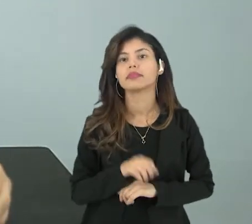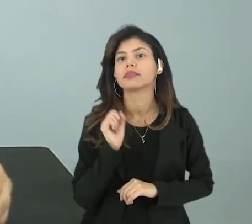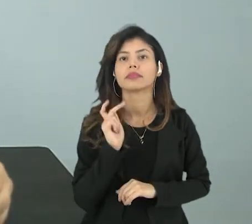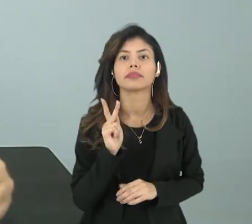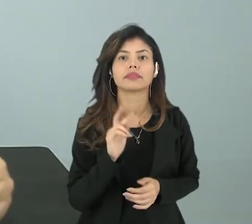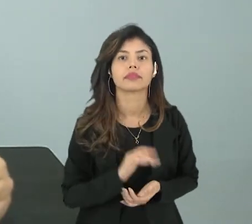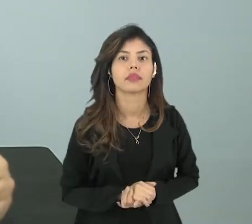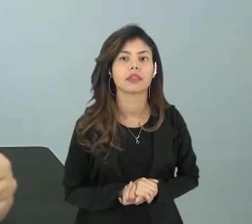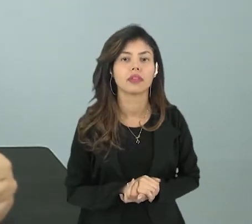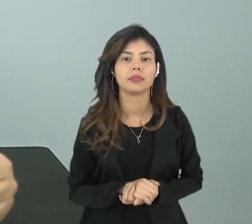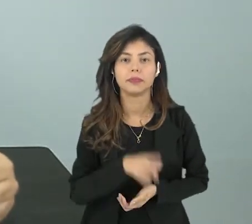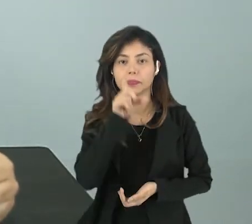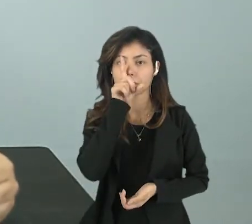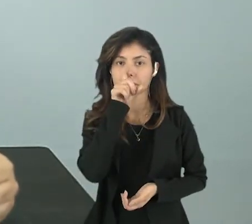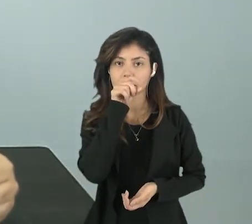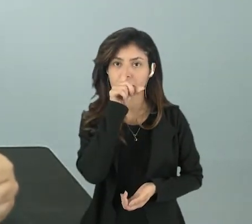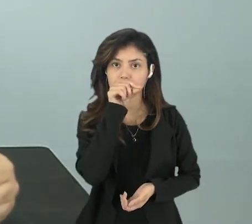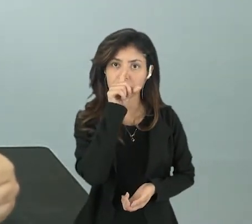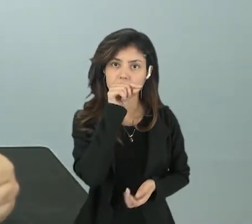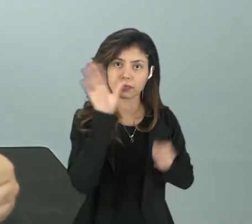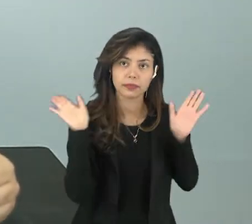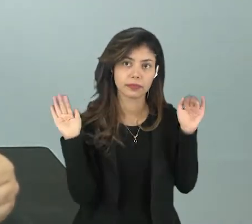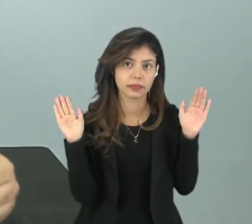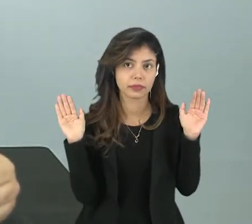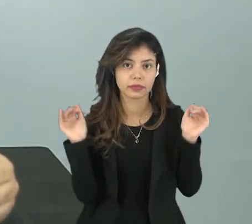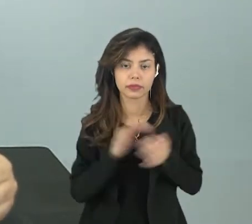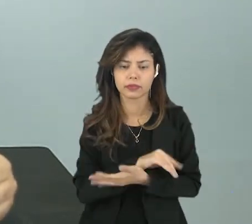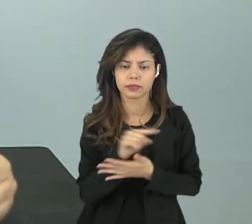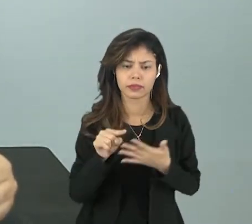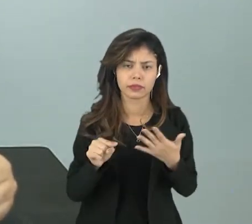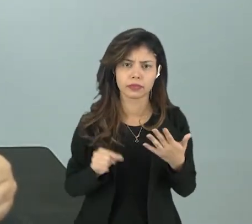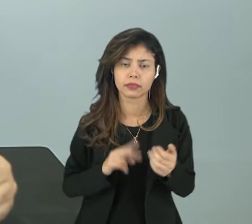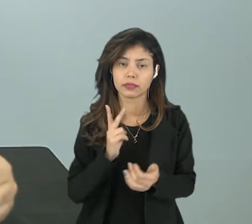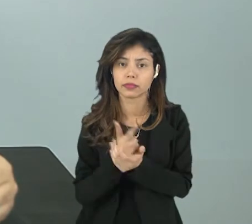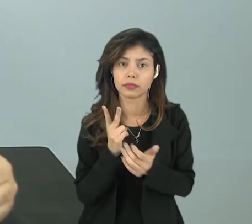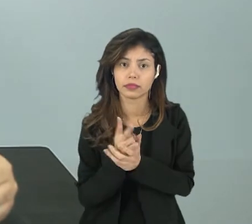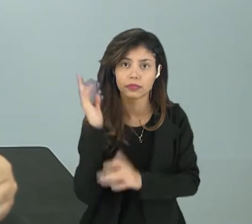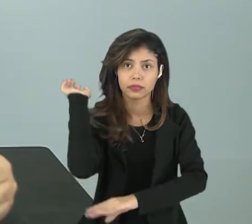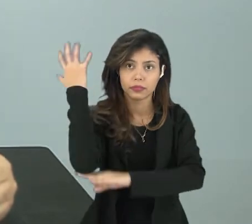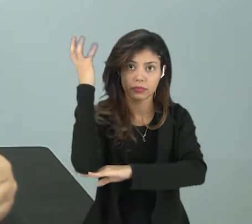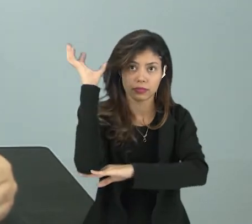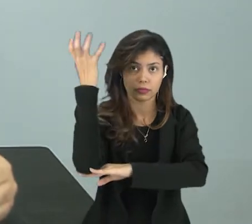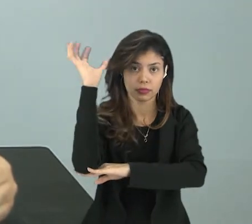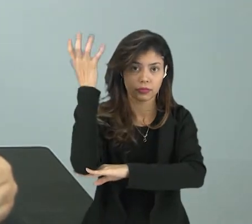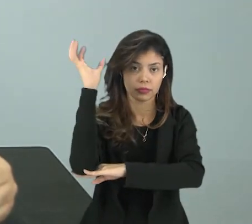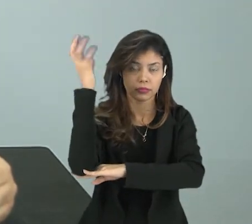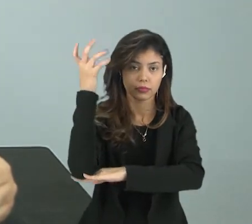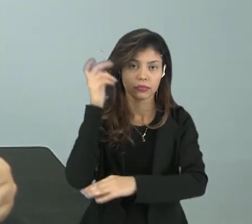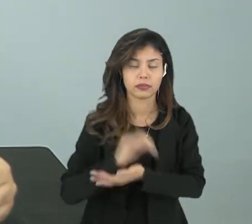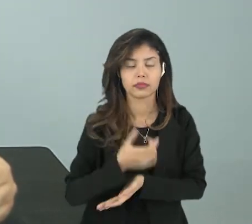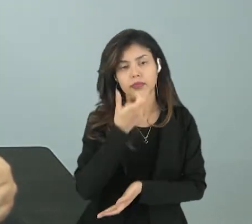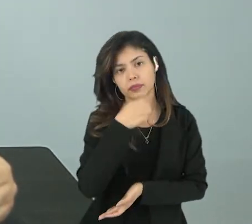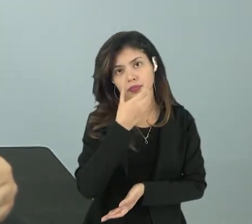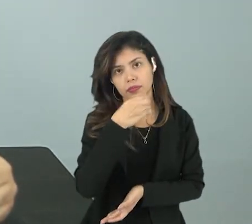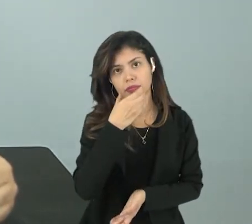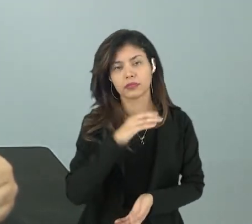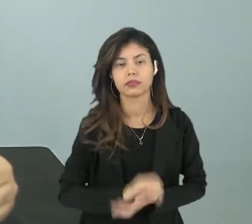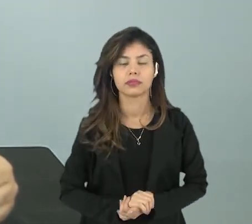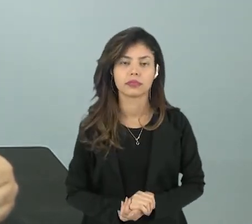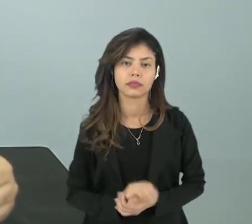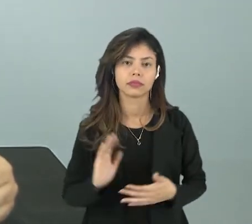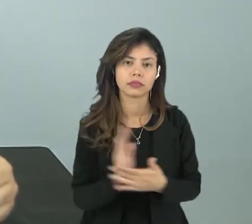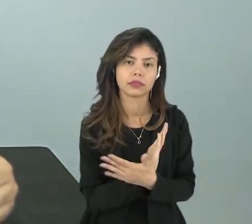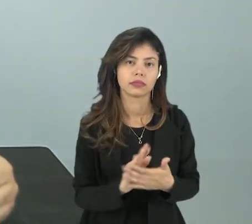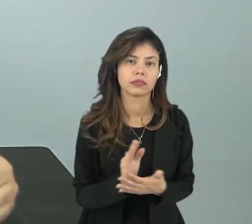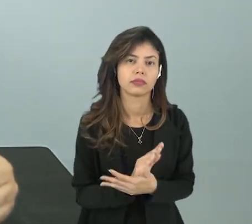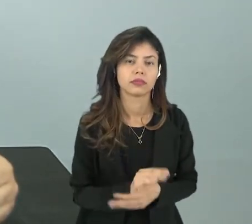ok? Os passarinhos, os pássaros diversos, eles sempre vão estar nas árvores, porque eles se alimentam de frutos, alguns